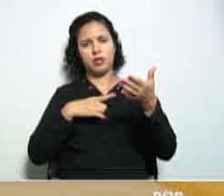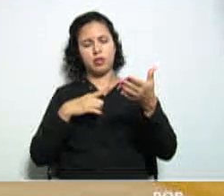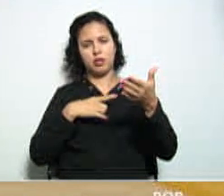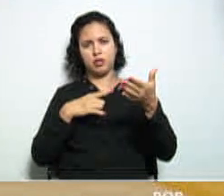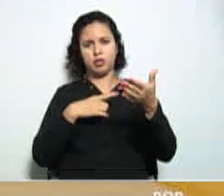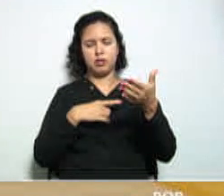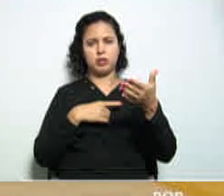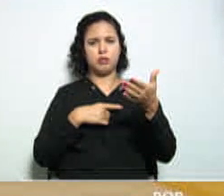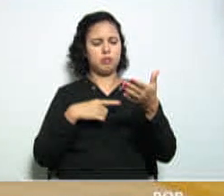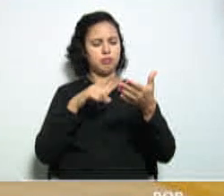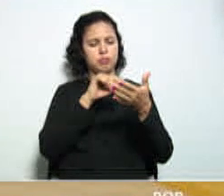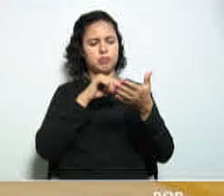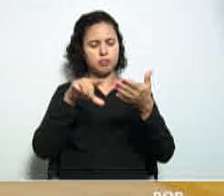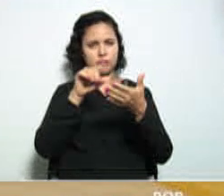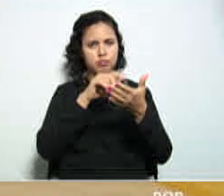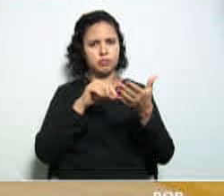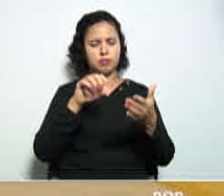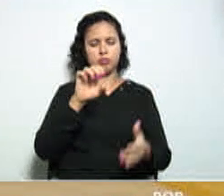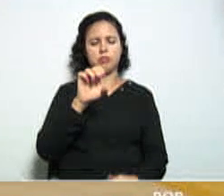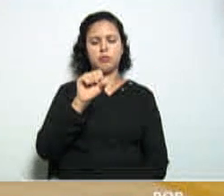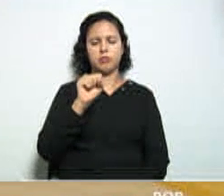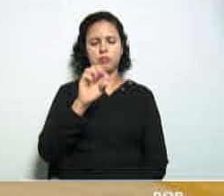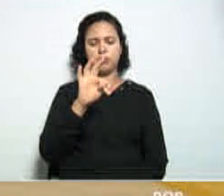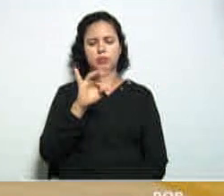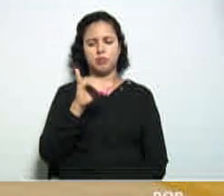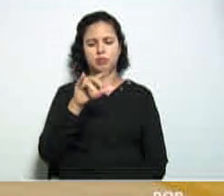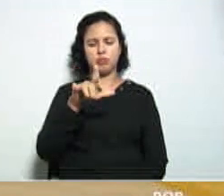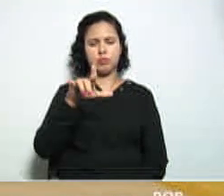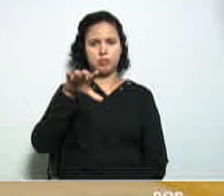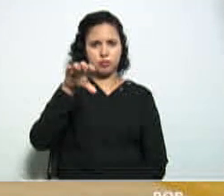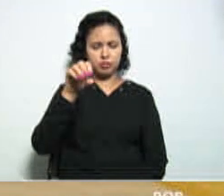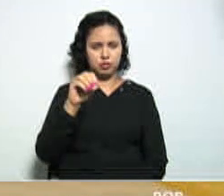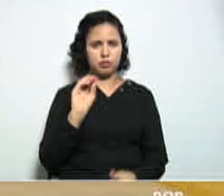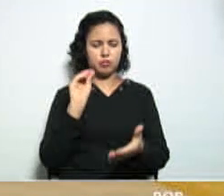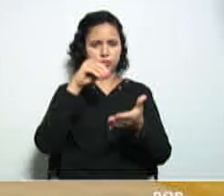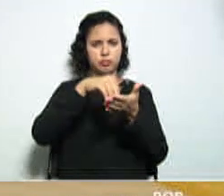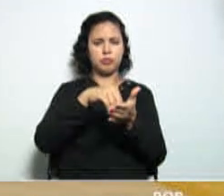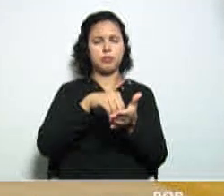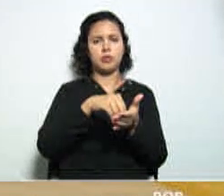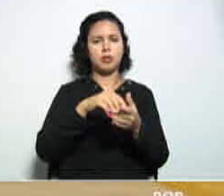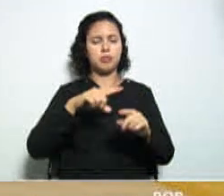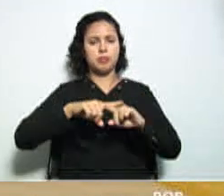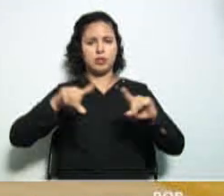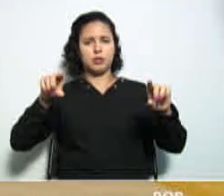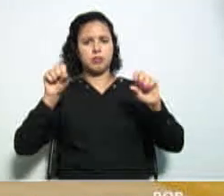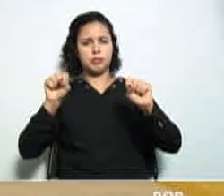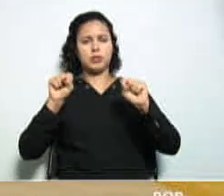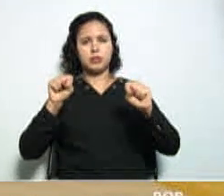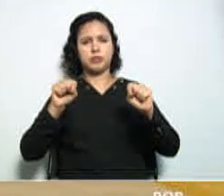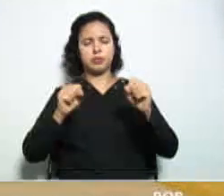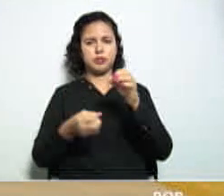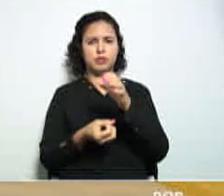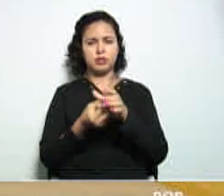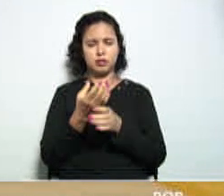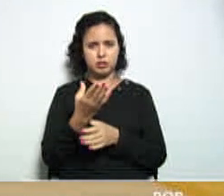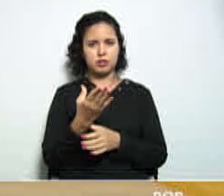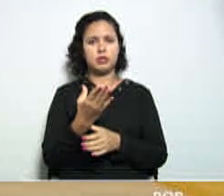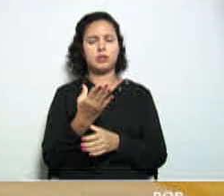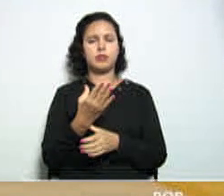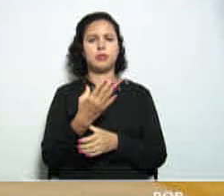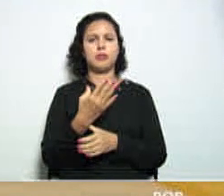de estilos já pré-existentes dentro do Microsoft Word, mas eu posso criar um